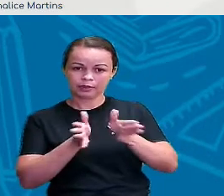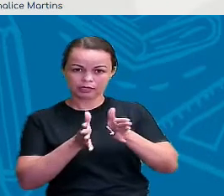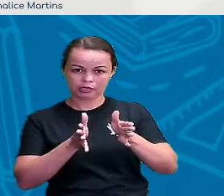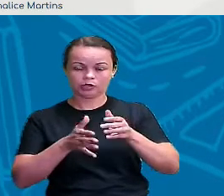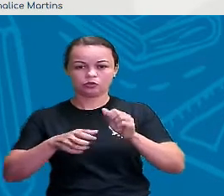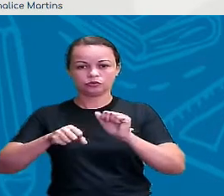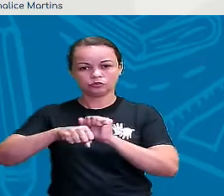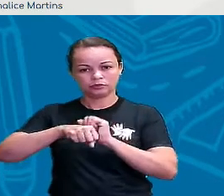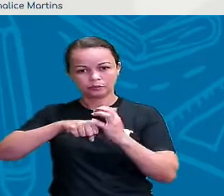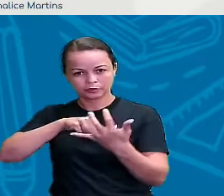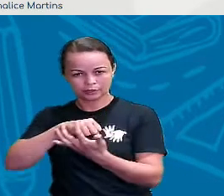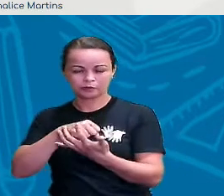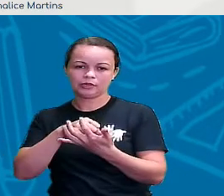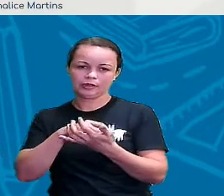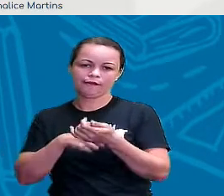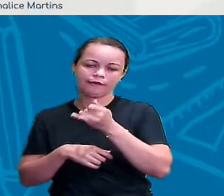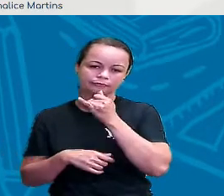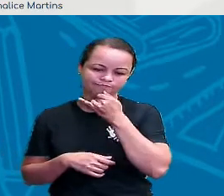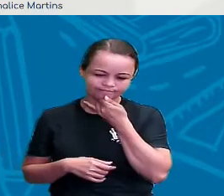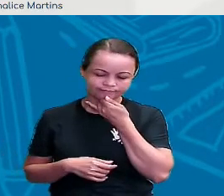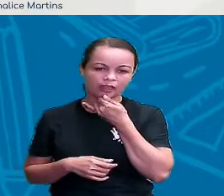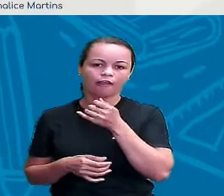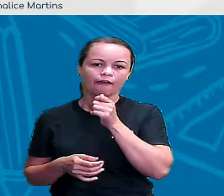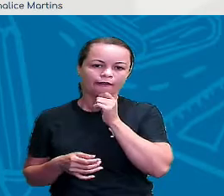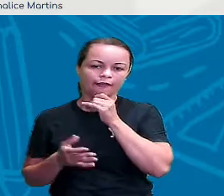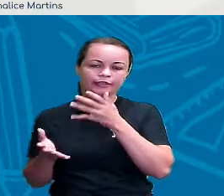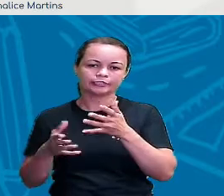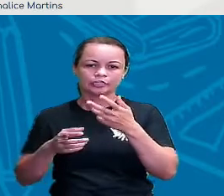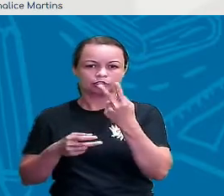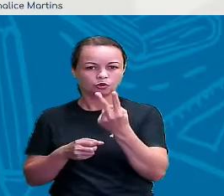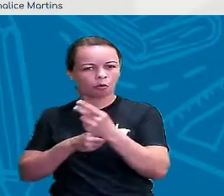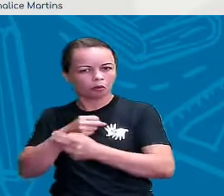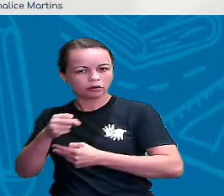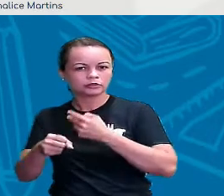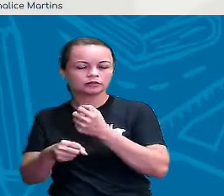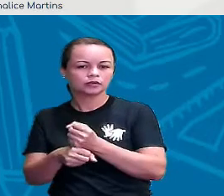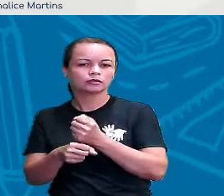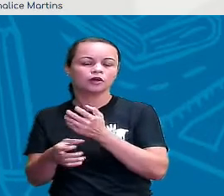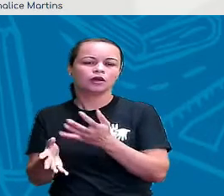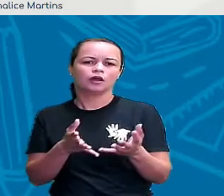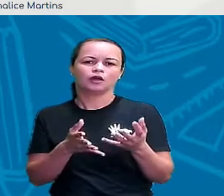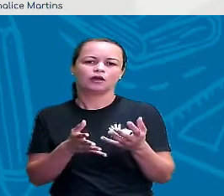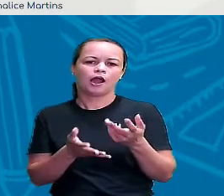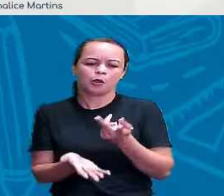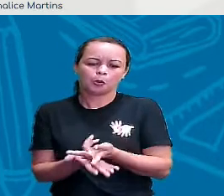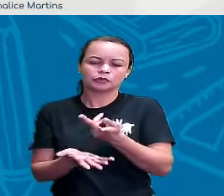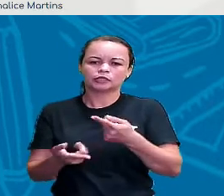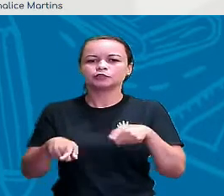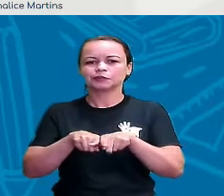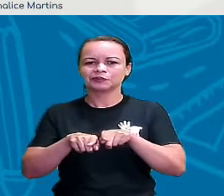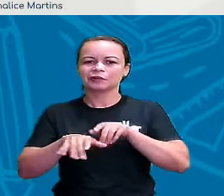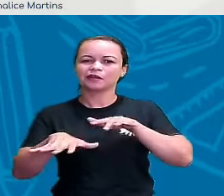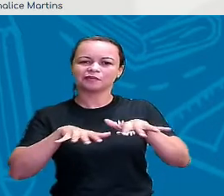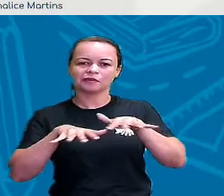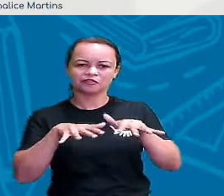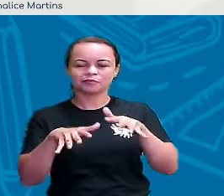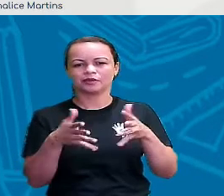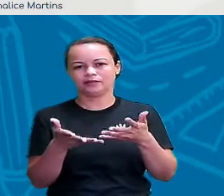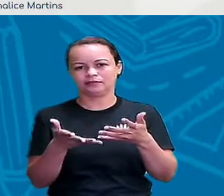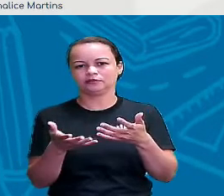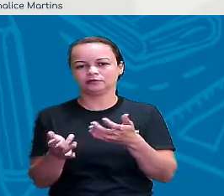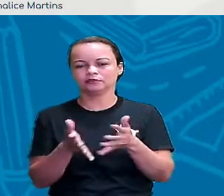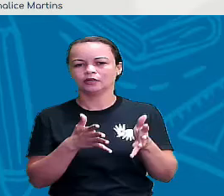gente ainda infelizmente está vivenciando, né, há 2 anos, houve também esse movimento